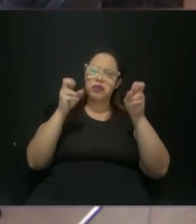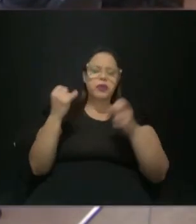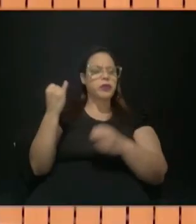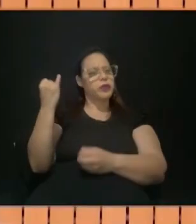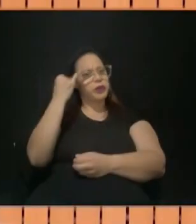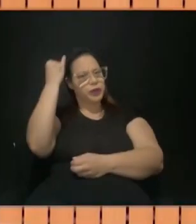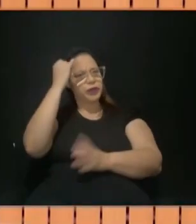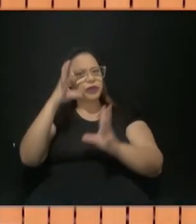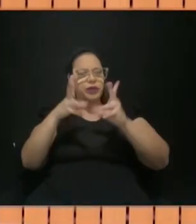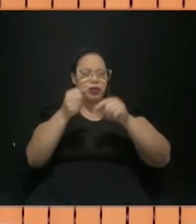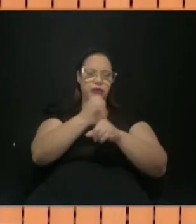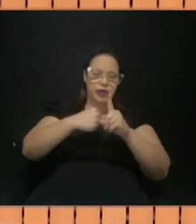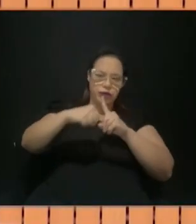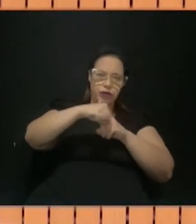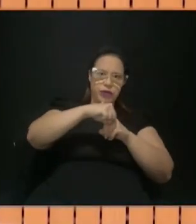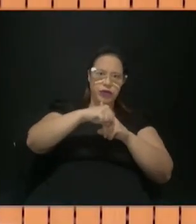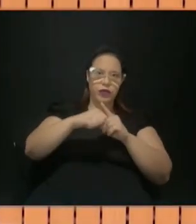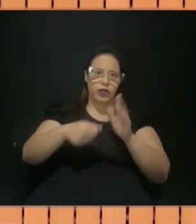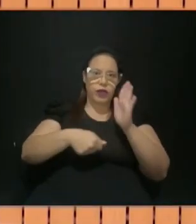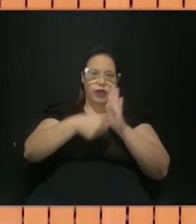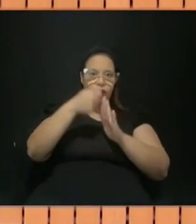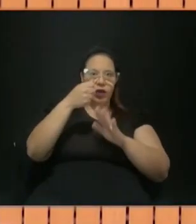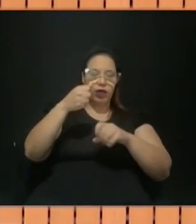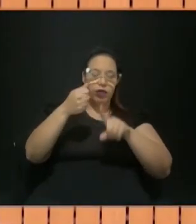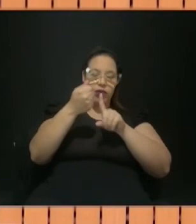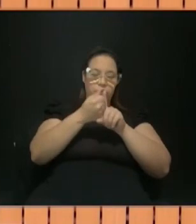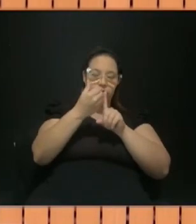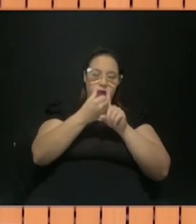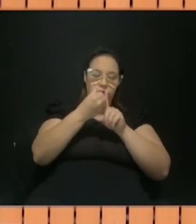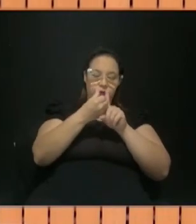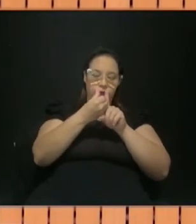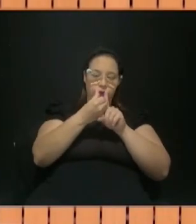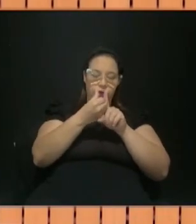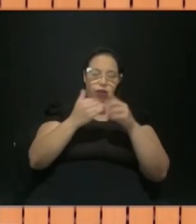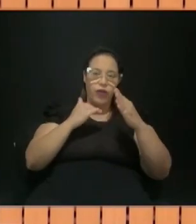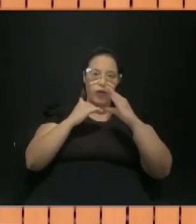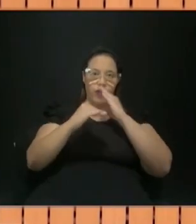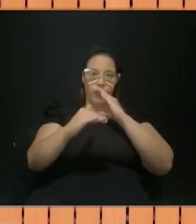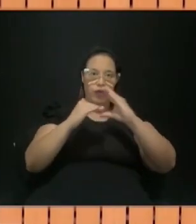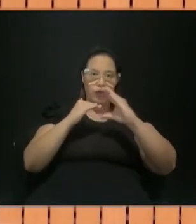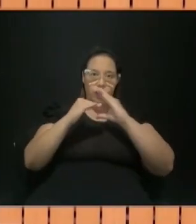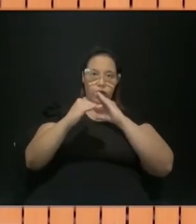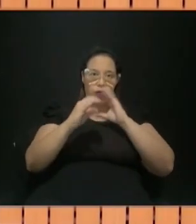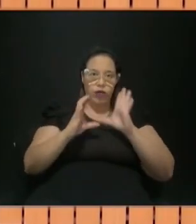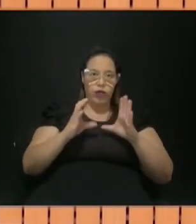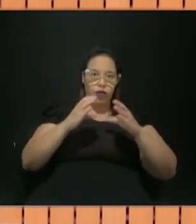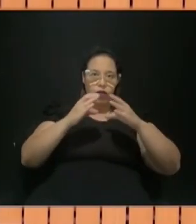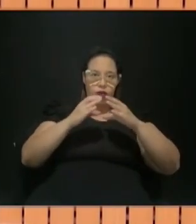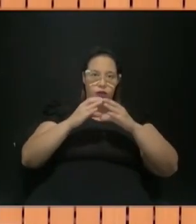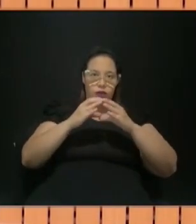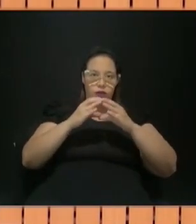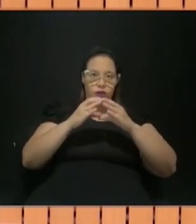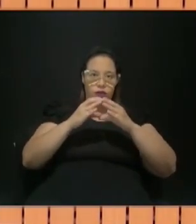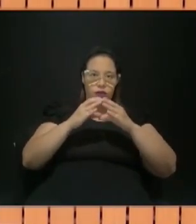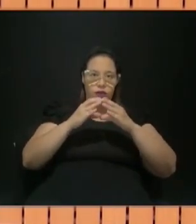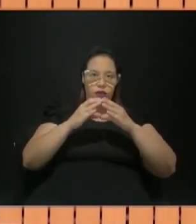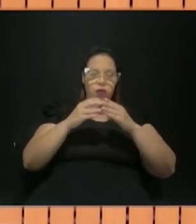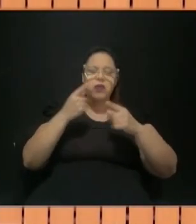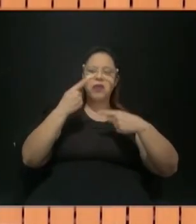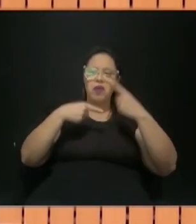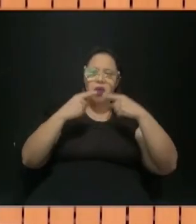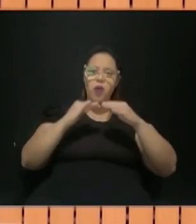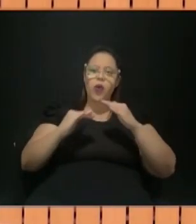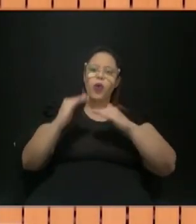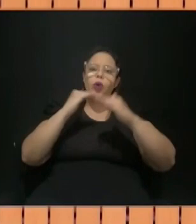sociedade. O primeiro semestre foi encaminhado para a Federação Gobiana para debater sobre o desenvolvimento